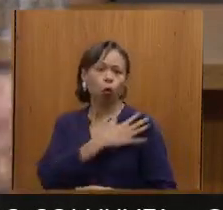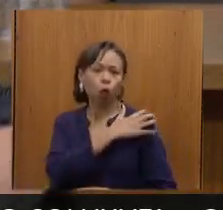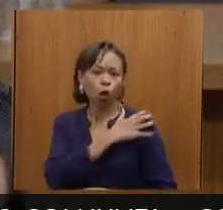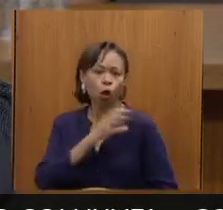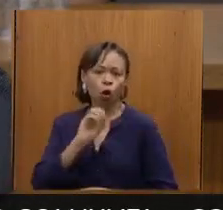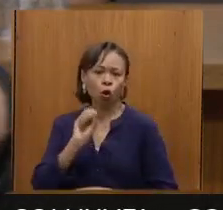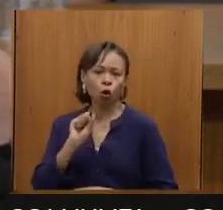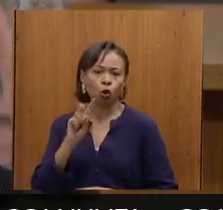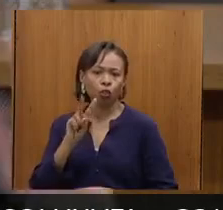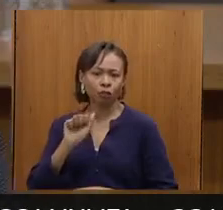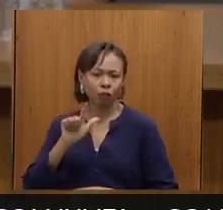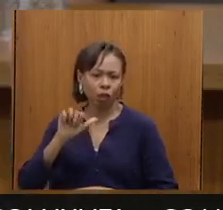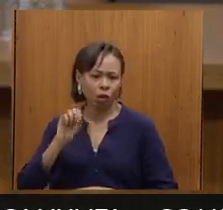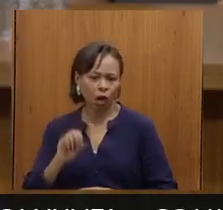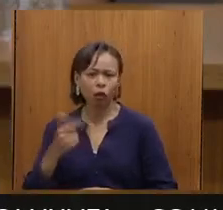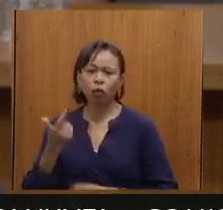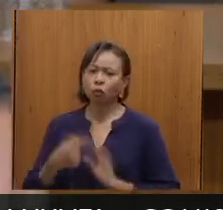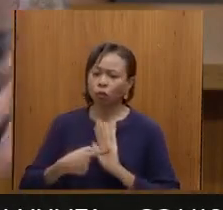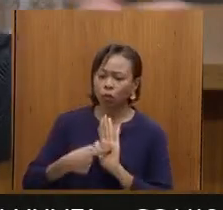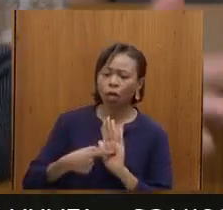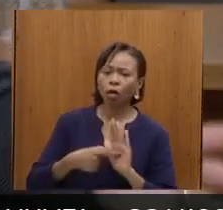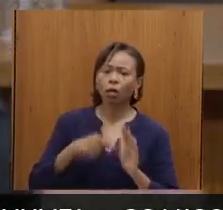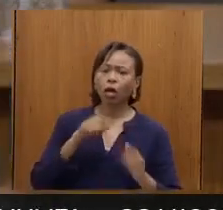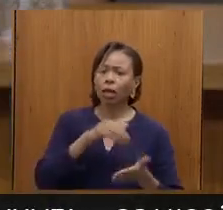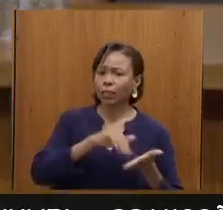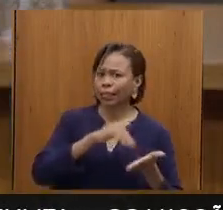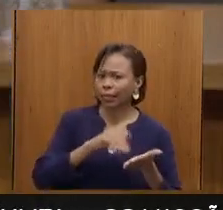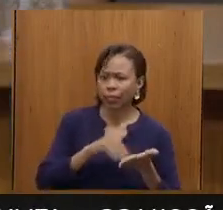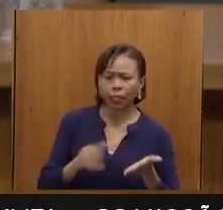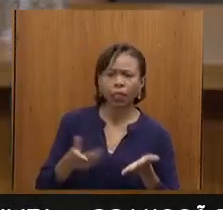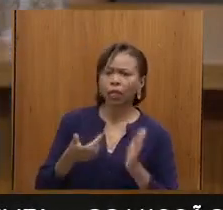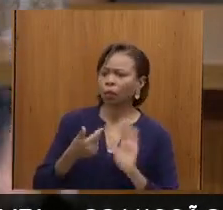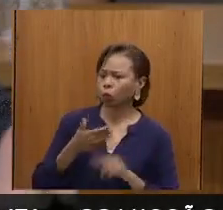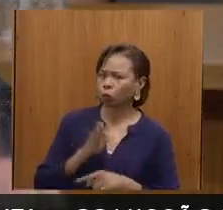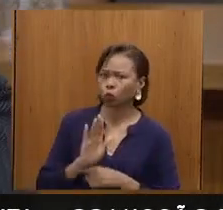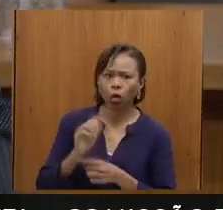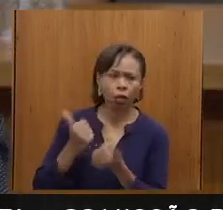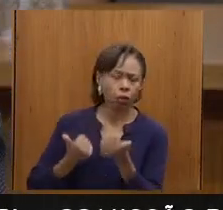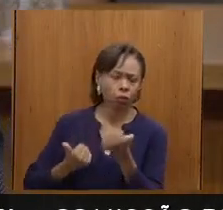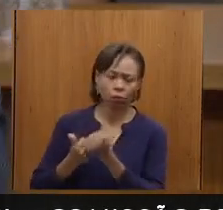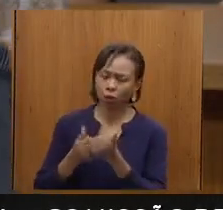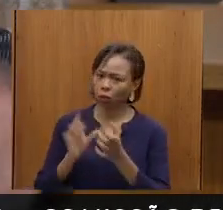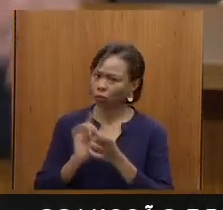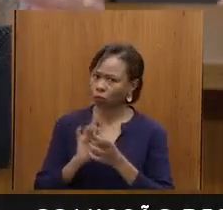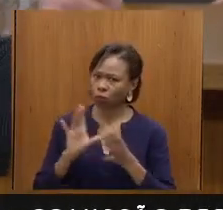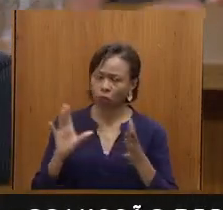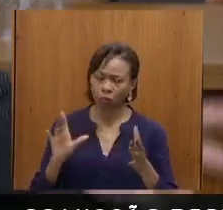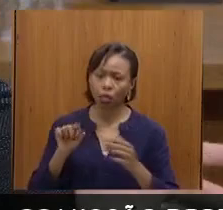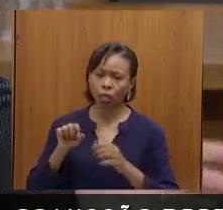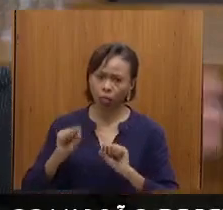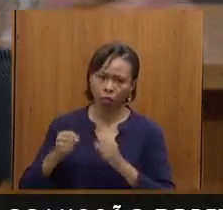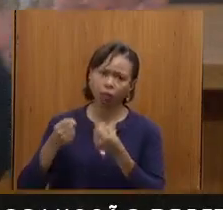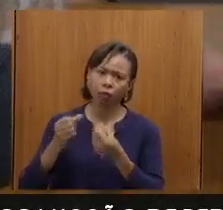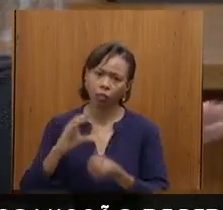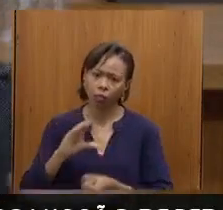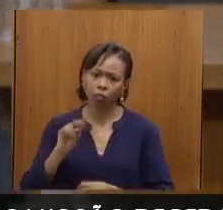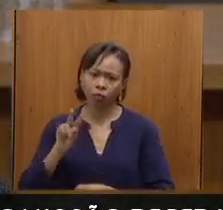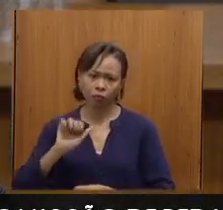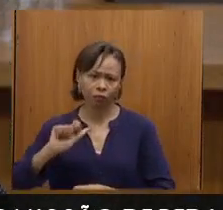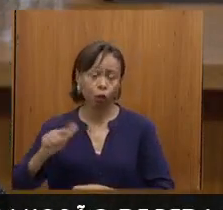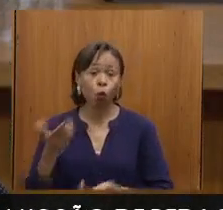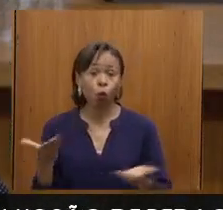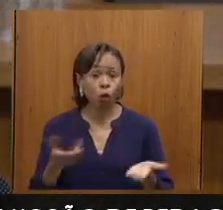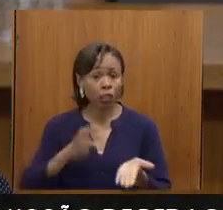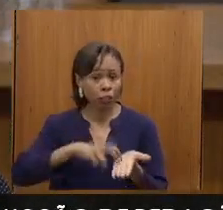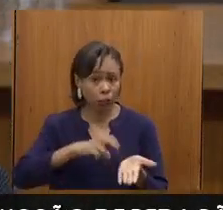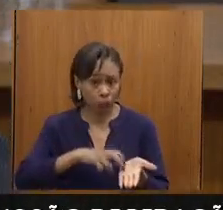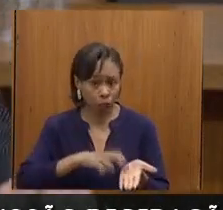colocando todos os recursos que a CEPLAC puder colocar à disposição da Defesa Civil à disposição. Hoje saíram, hoje no amanhecer